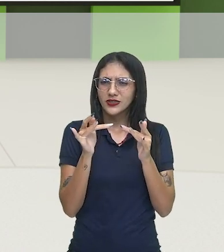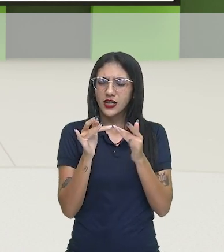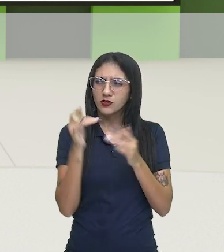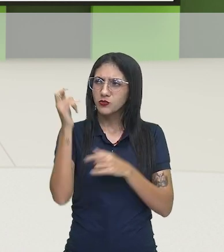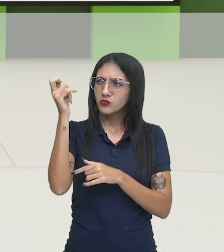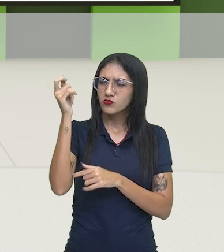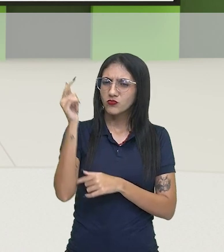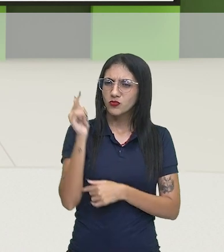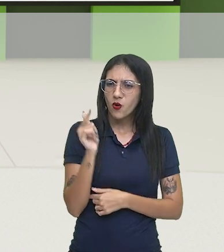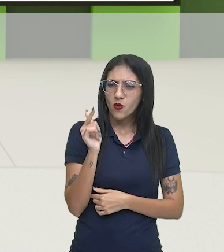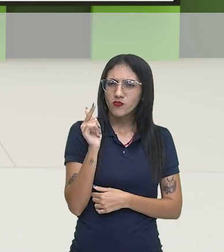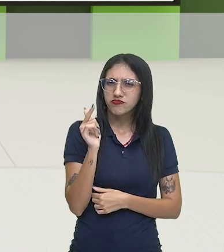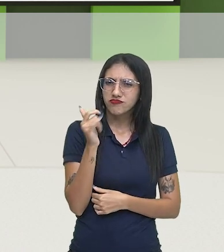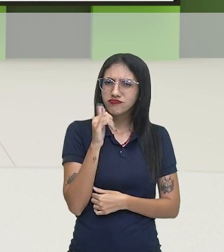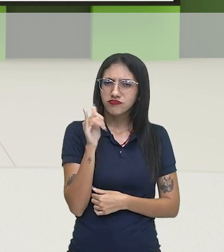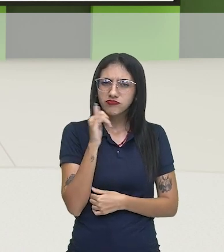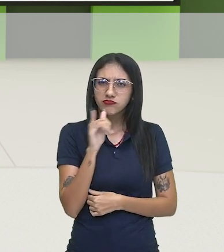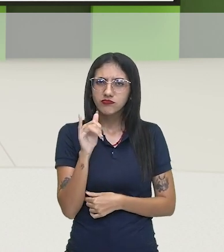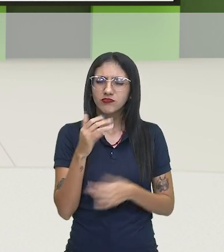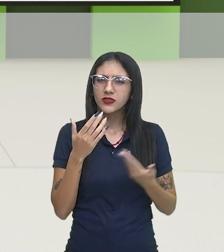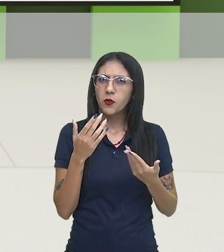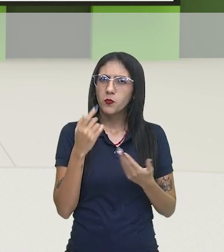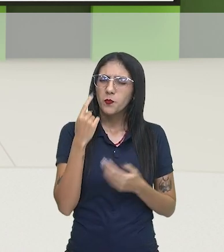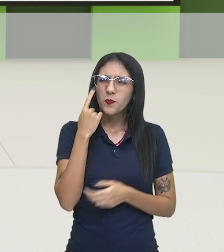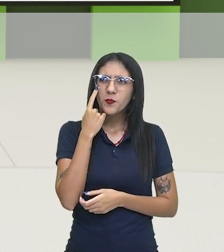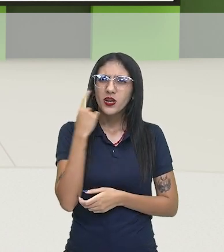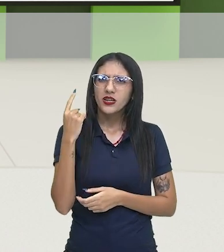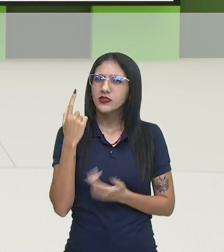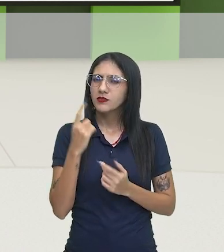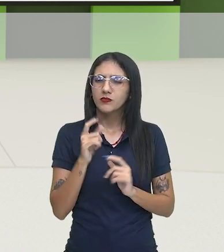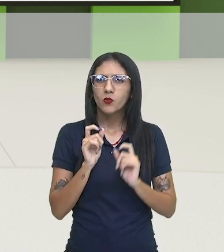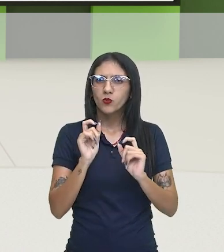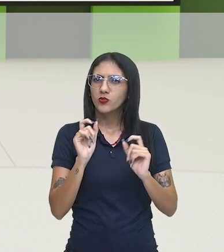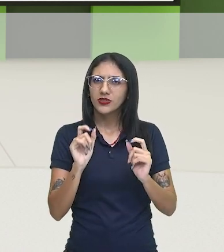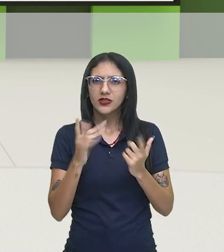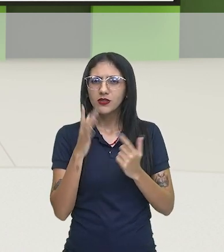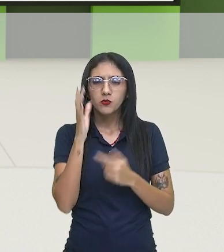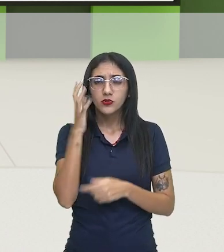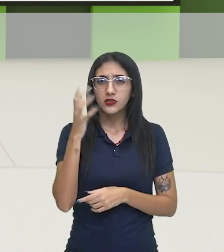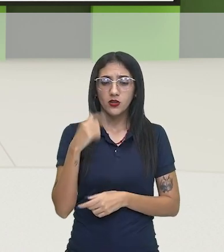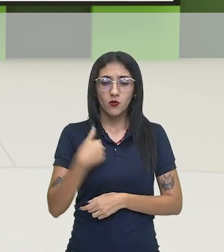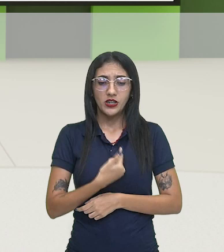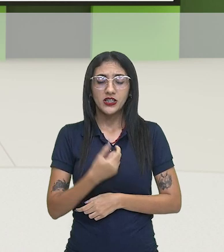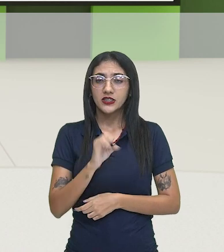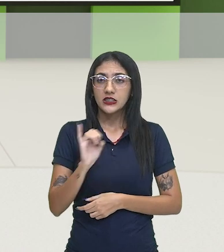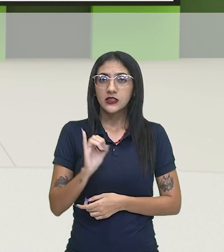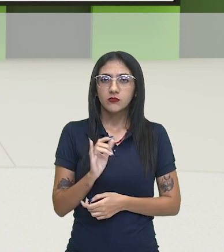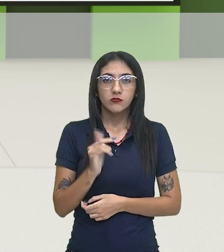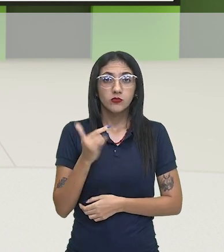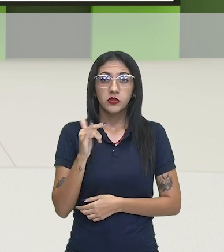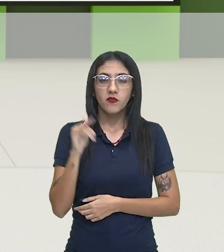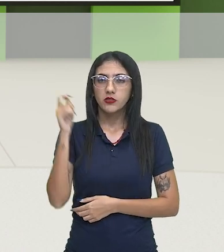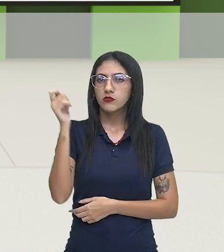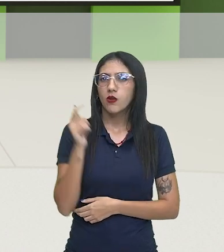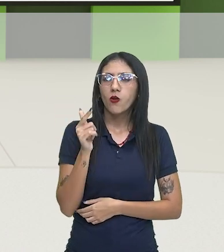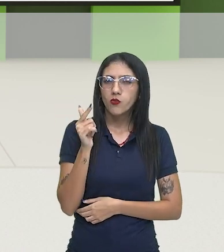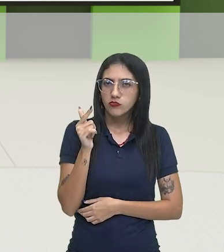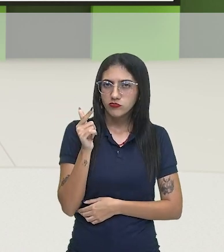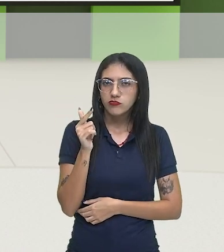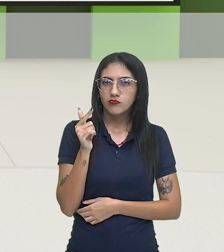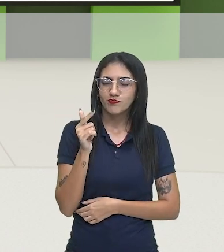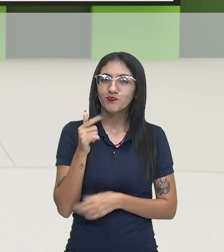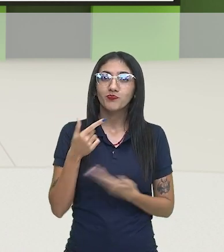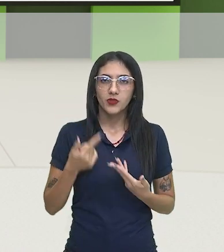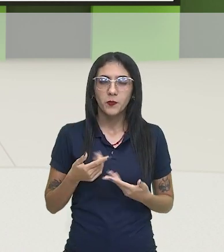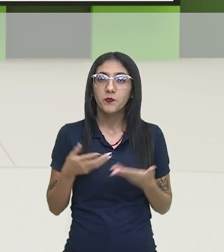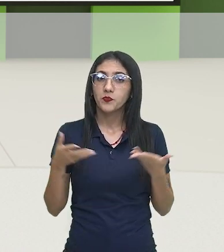do Sol. Faça a reflexão, o que seria da gente sem o Sol? Já imaginaram? Então, hoje